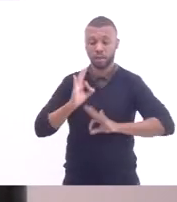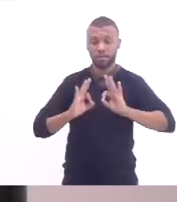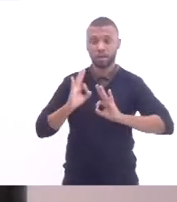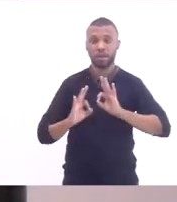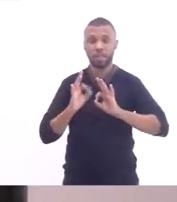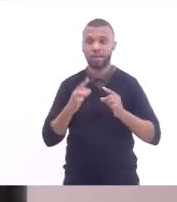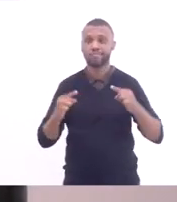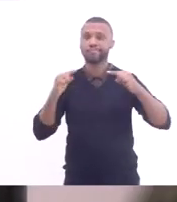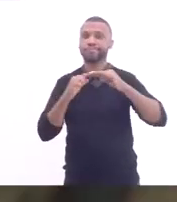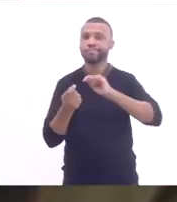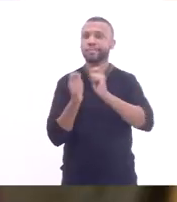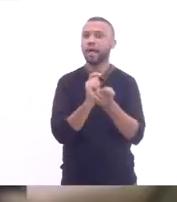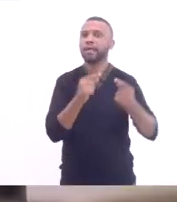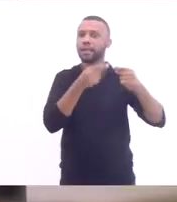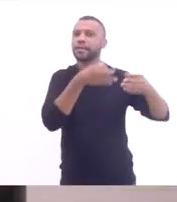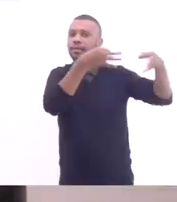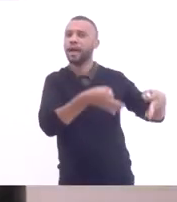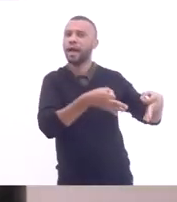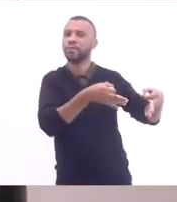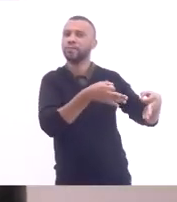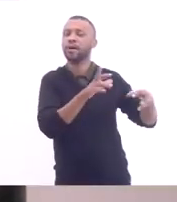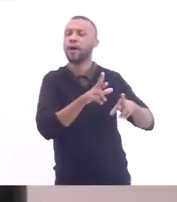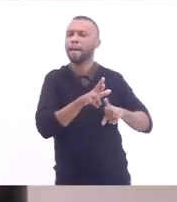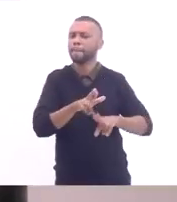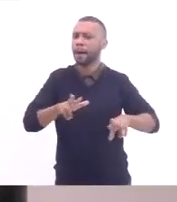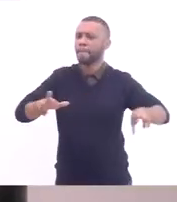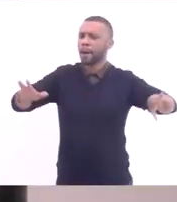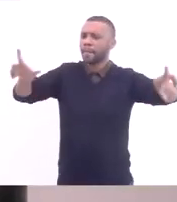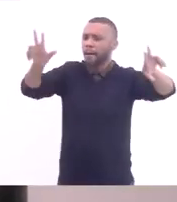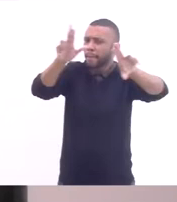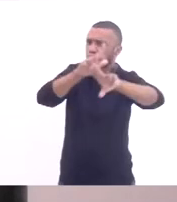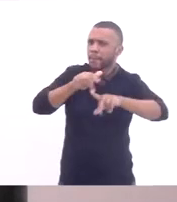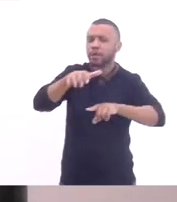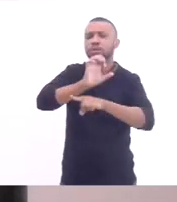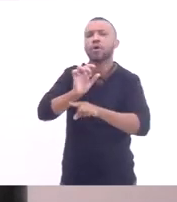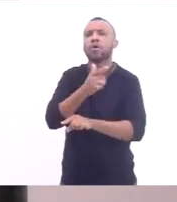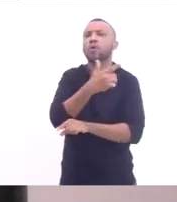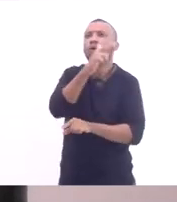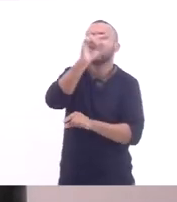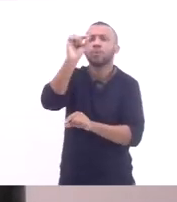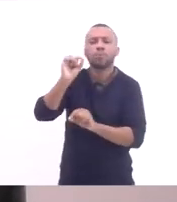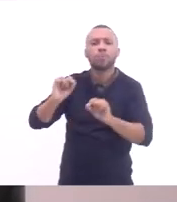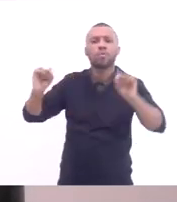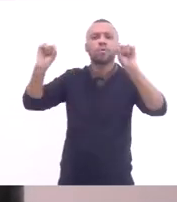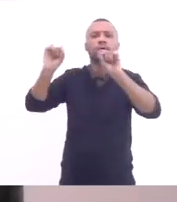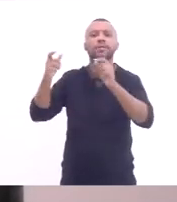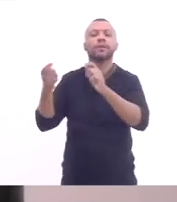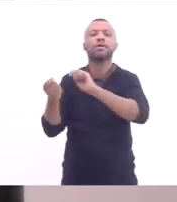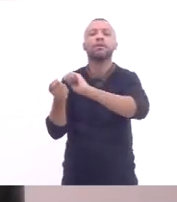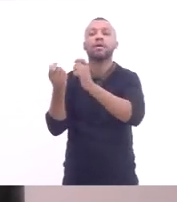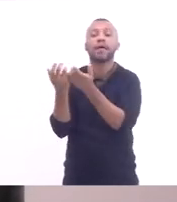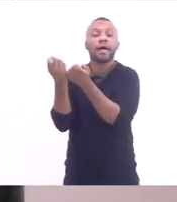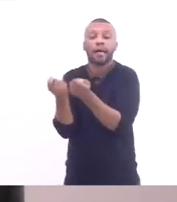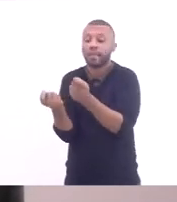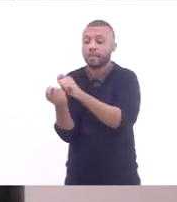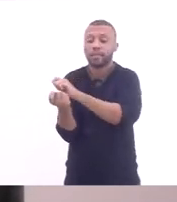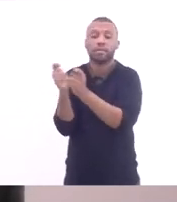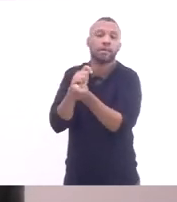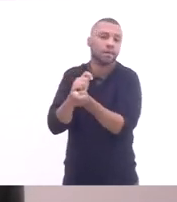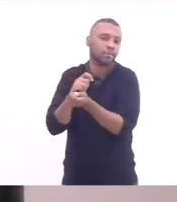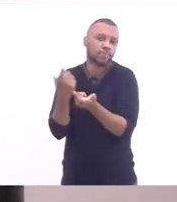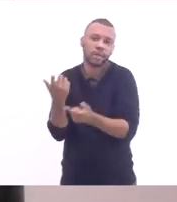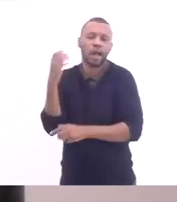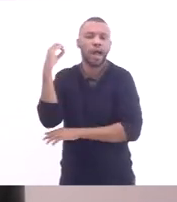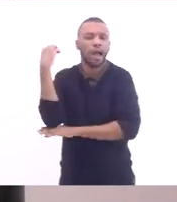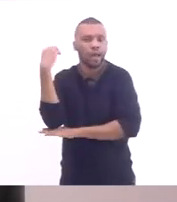adequado. Diferentemente de outros estados que também estão aderindo, né, como Rio Grande do Sul, Goiás e Minas,